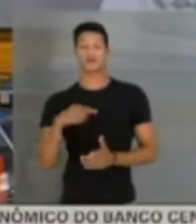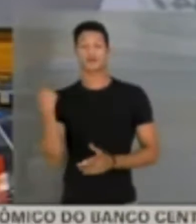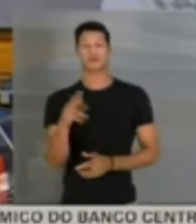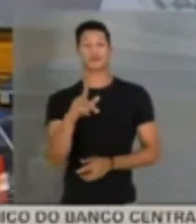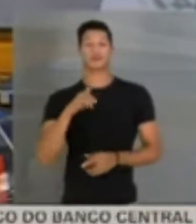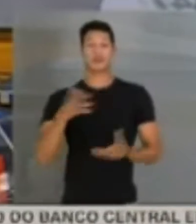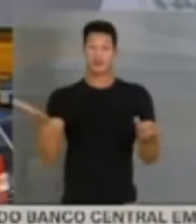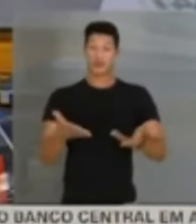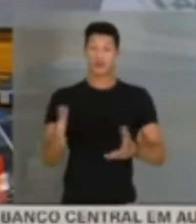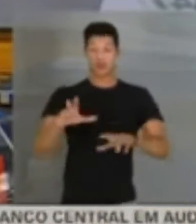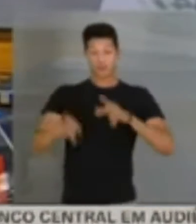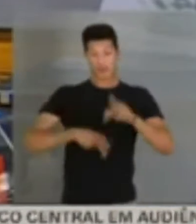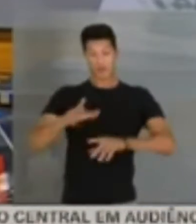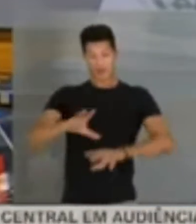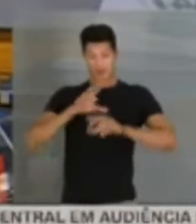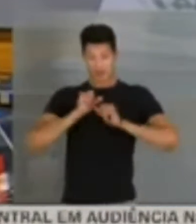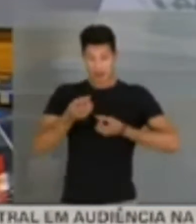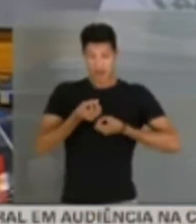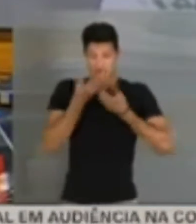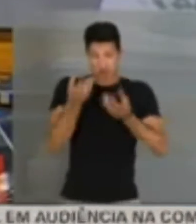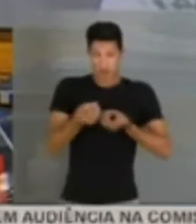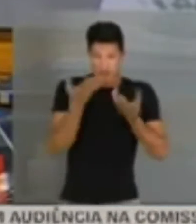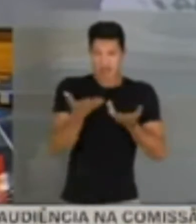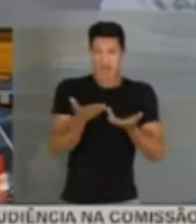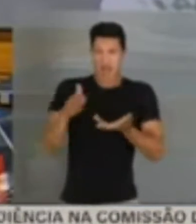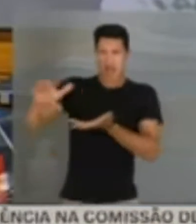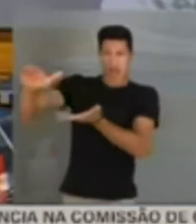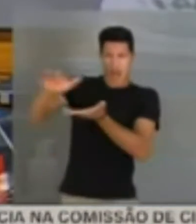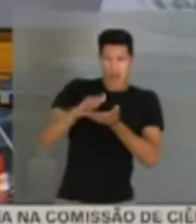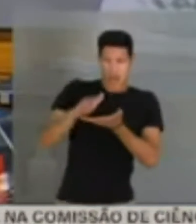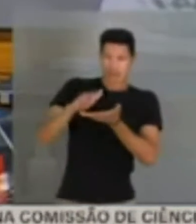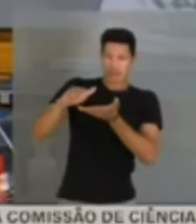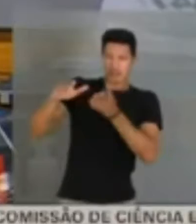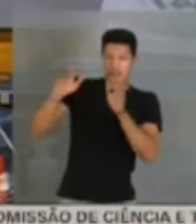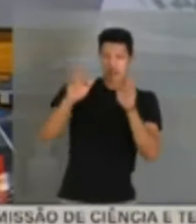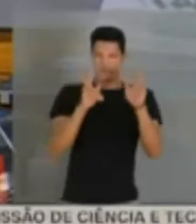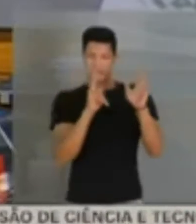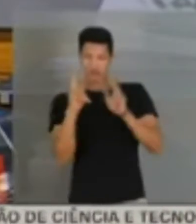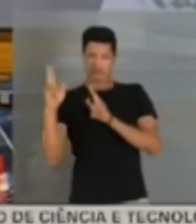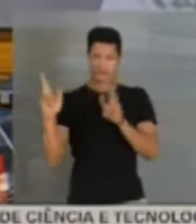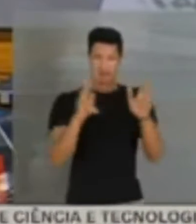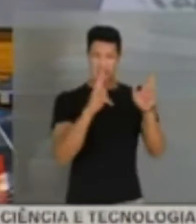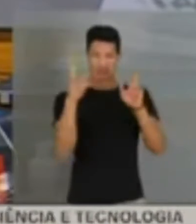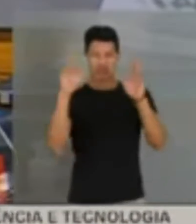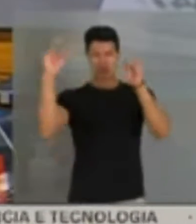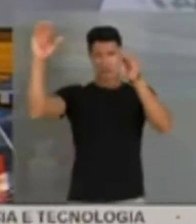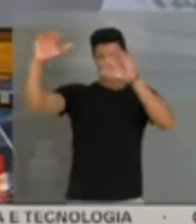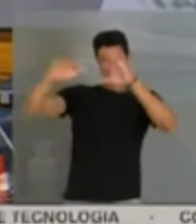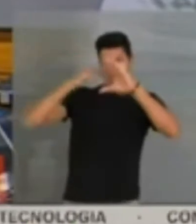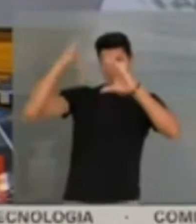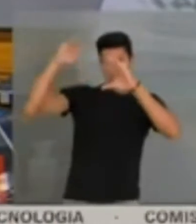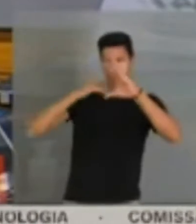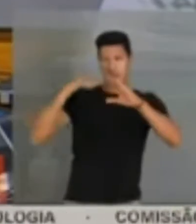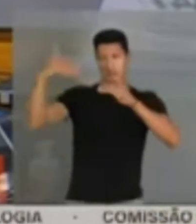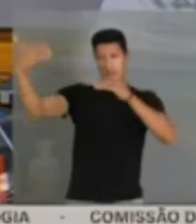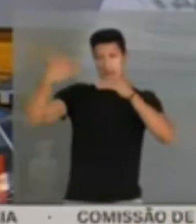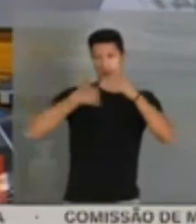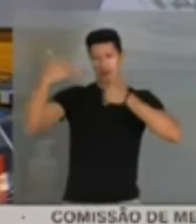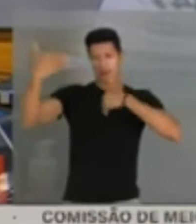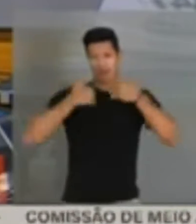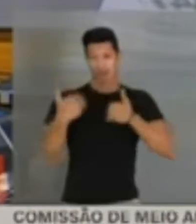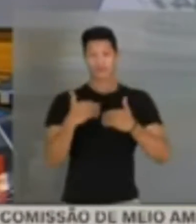que o povo tinha que receber informações enlatadas, num editorial de uma via só, de uma